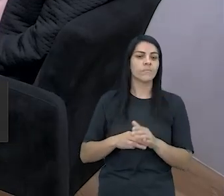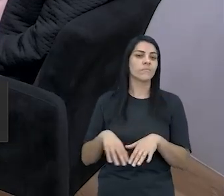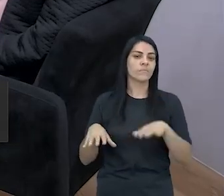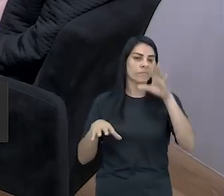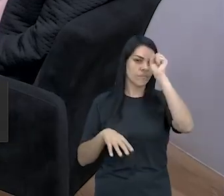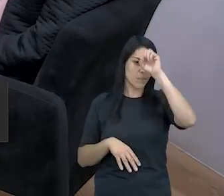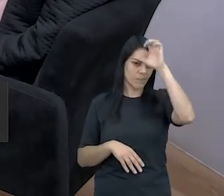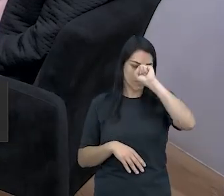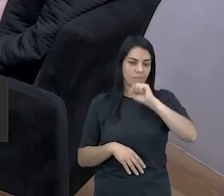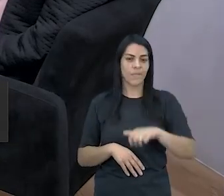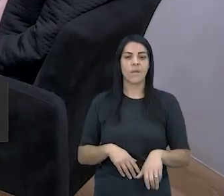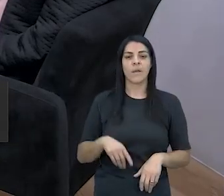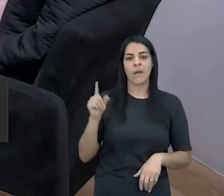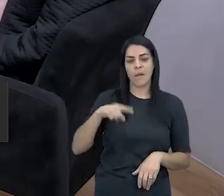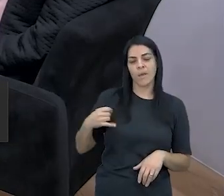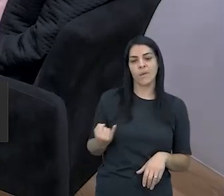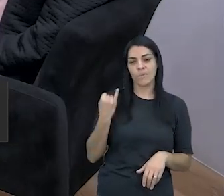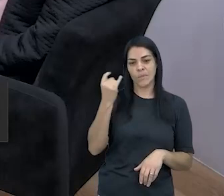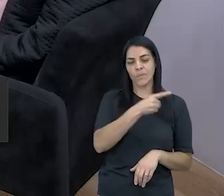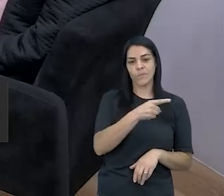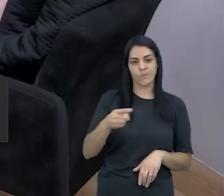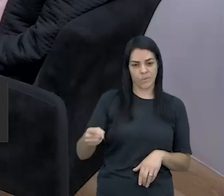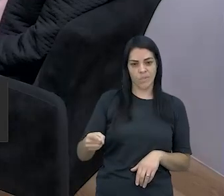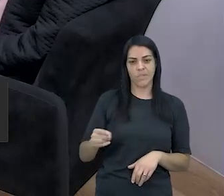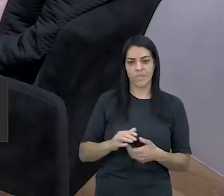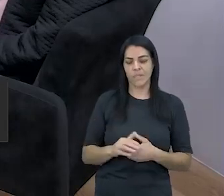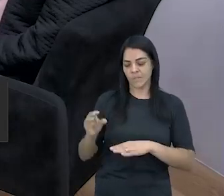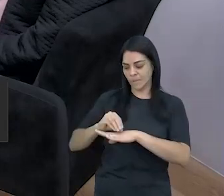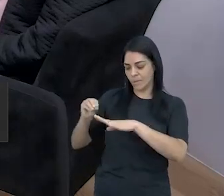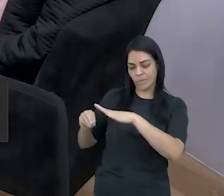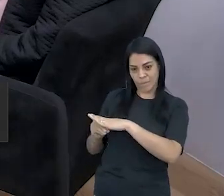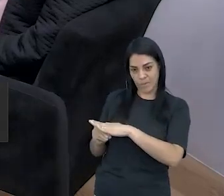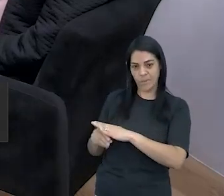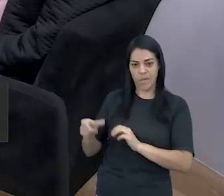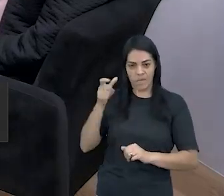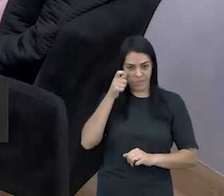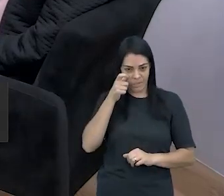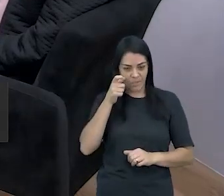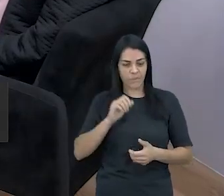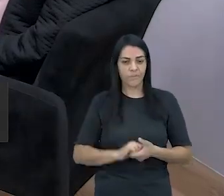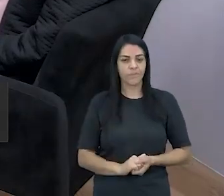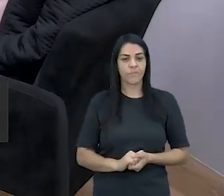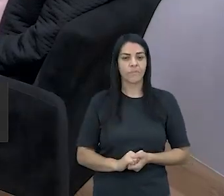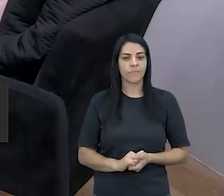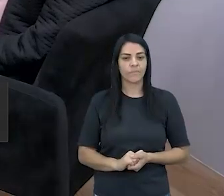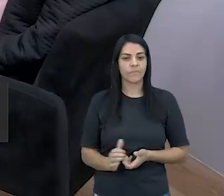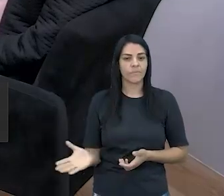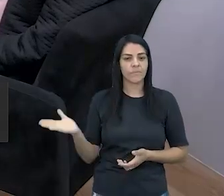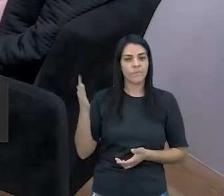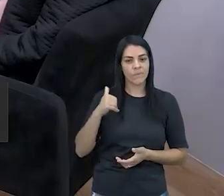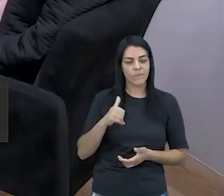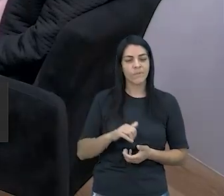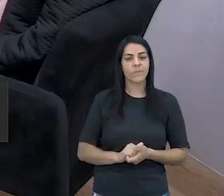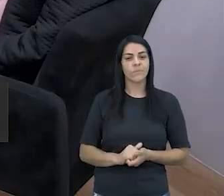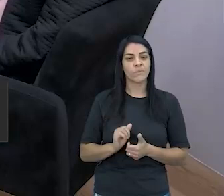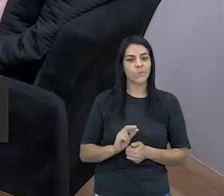aprendizagem. Vale a pena vocês acessarem aí no repositório do Centro de Mídias. E vamos prosseguindo,